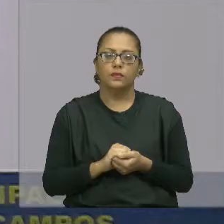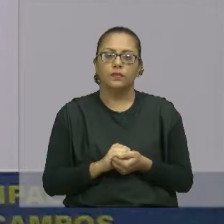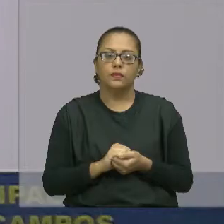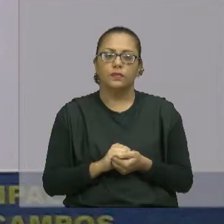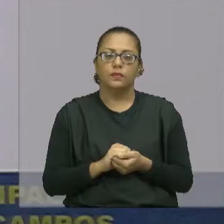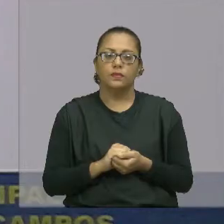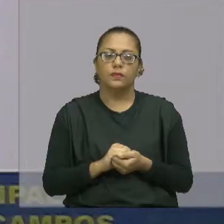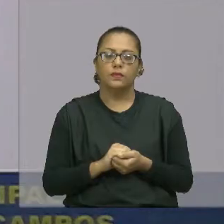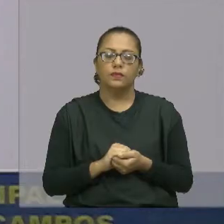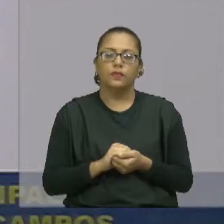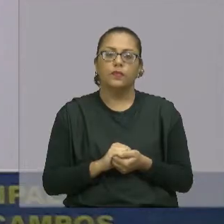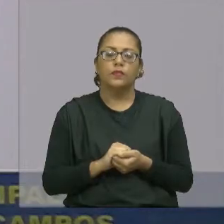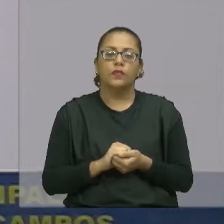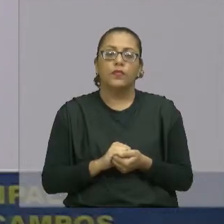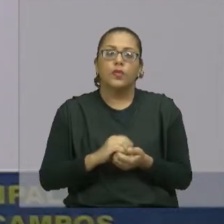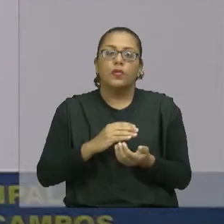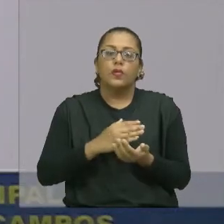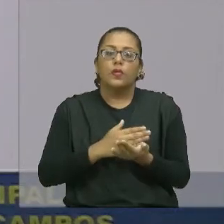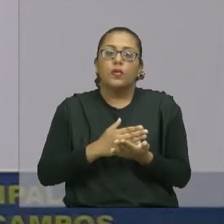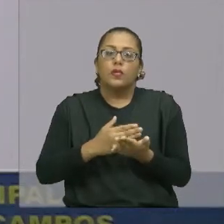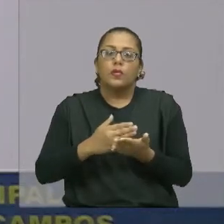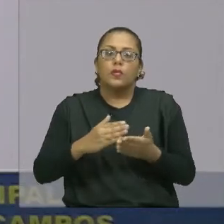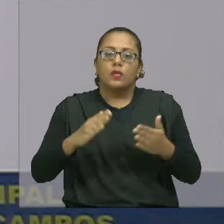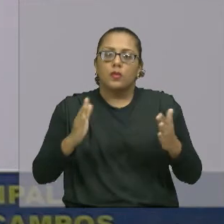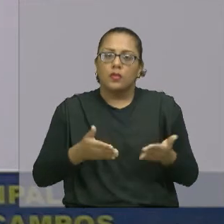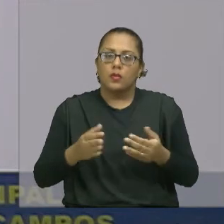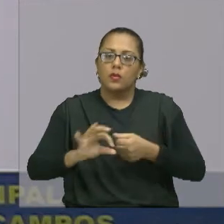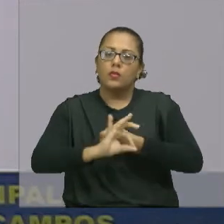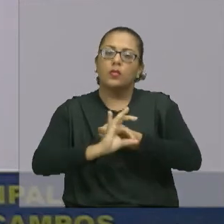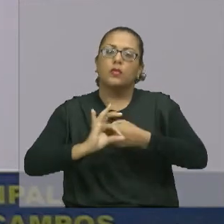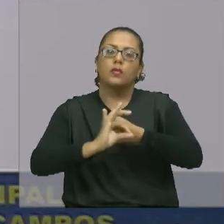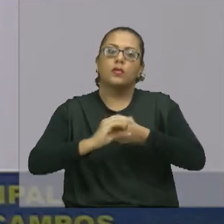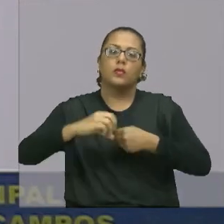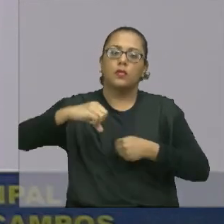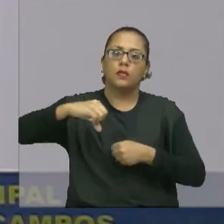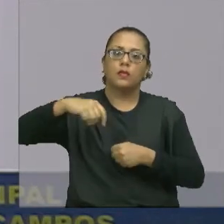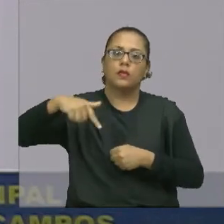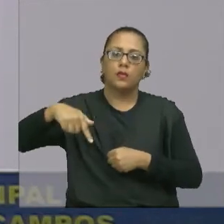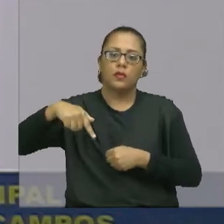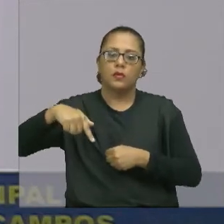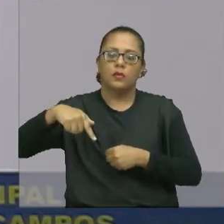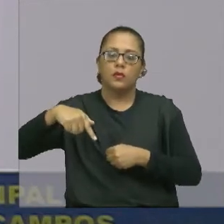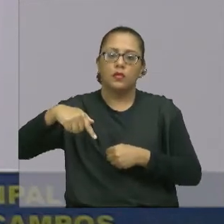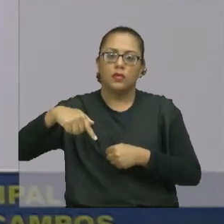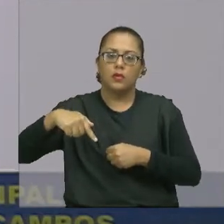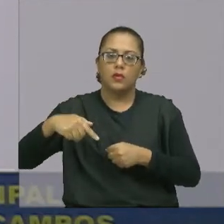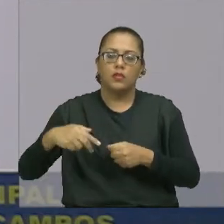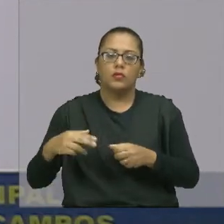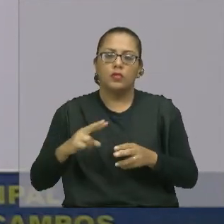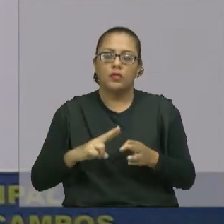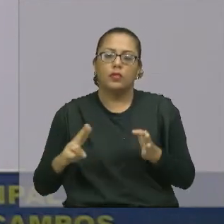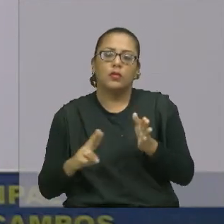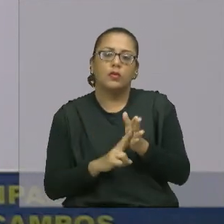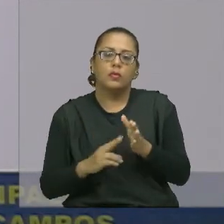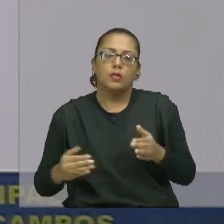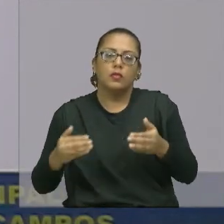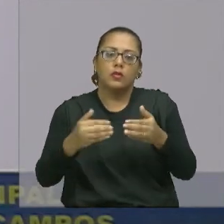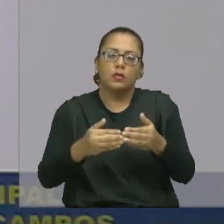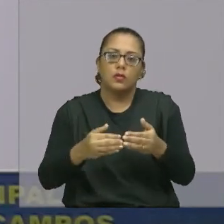Convocada com base no que dispõe do artigo 97, inciso do Regimento Interno, para a